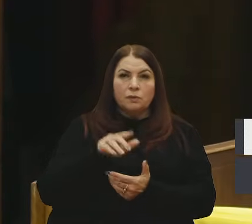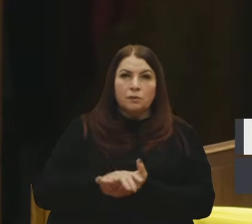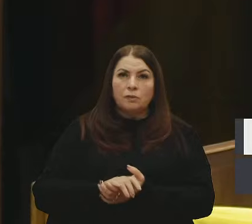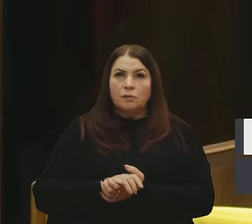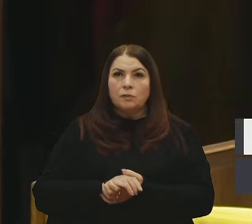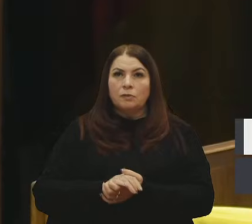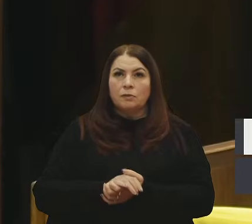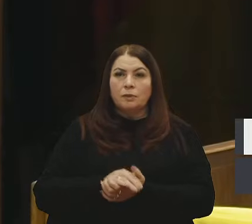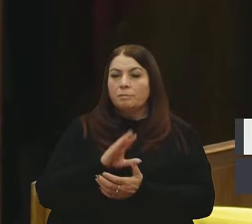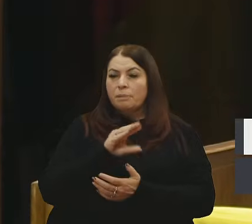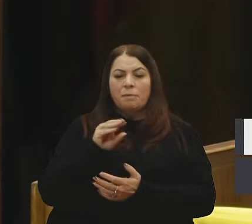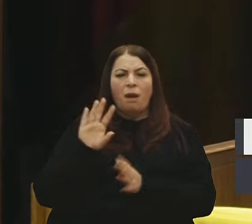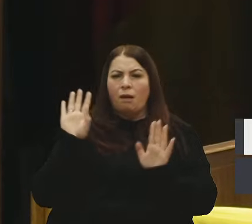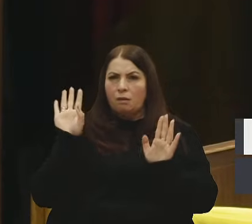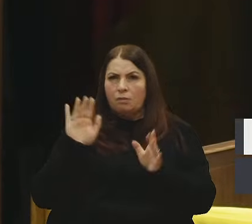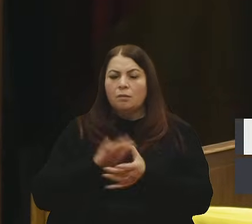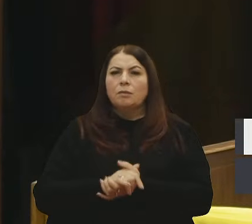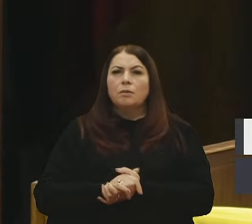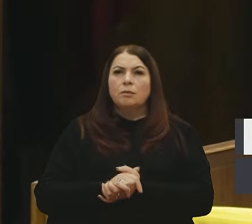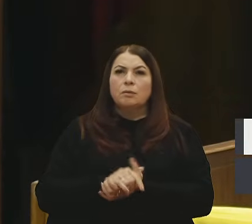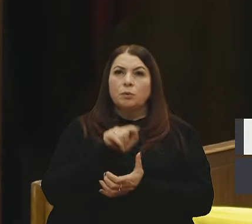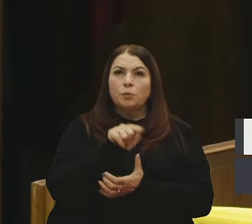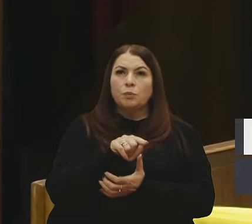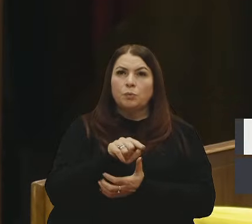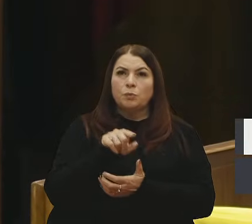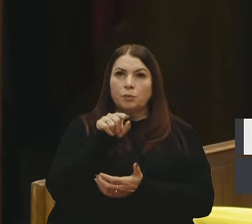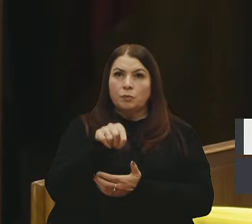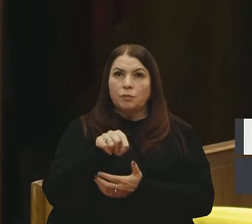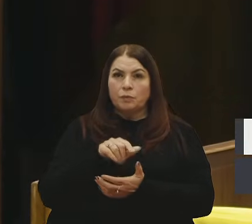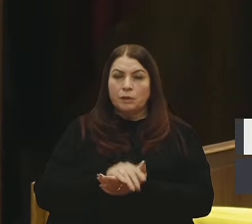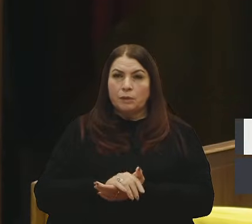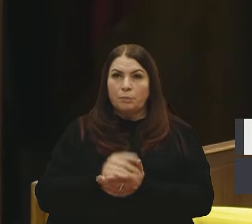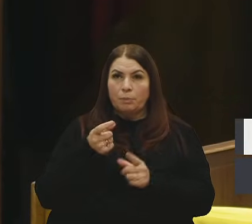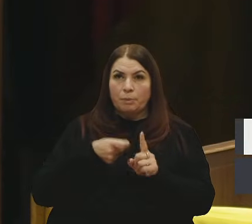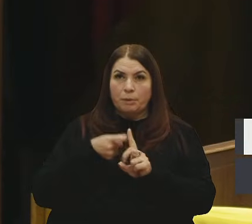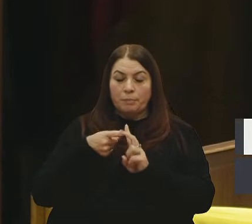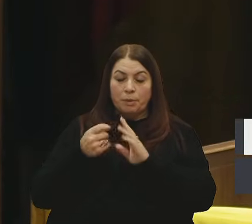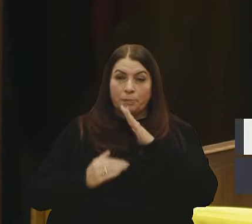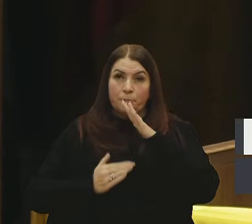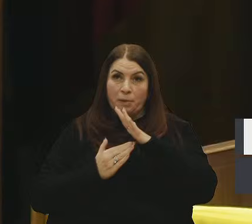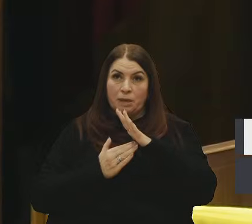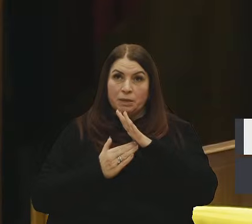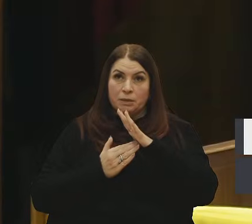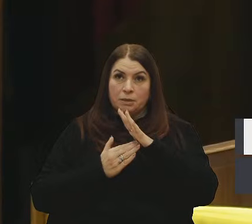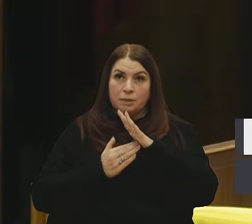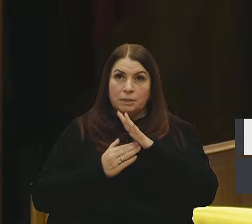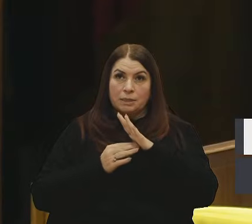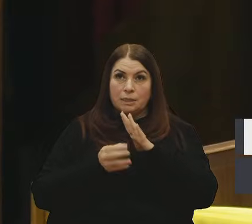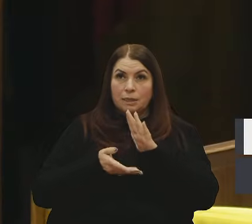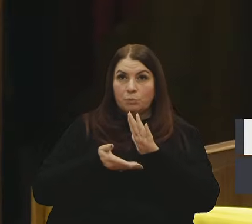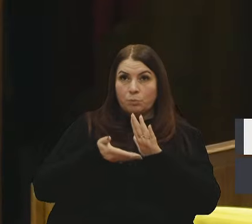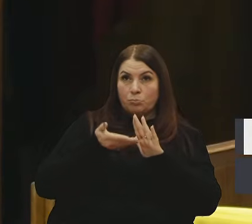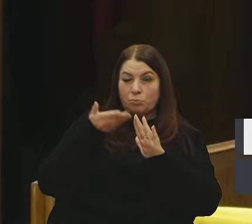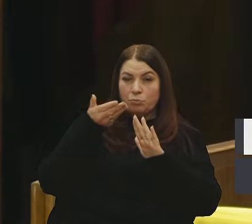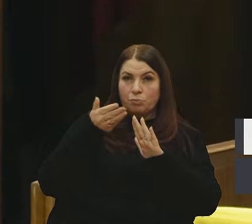Observada blá blá blá. O valor da contraprestação mensal máxima será reajustado com